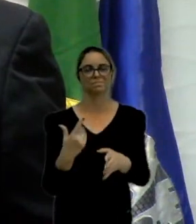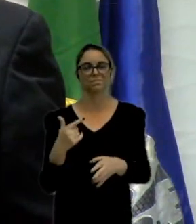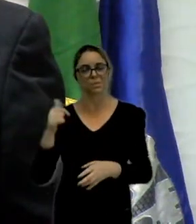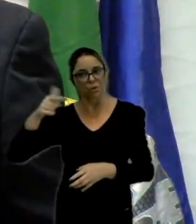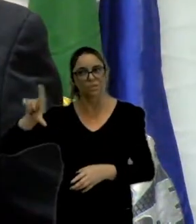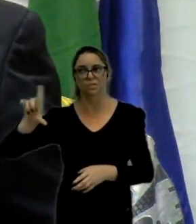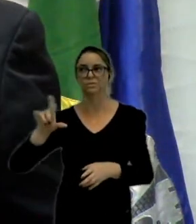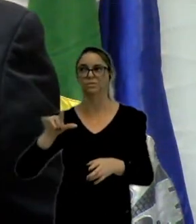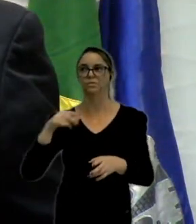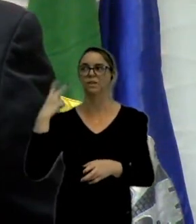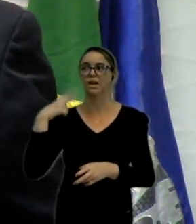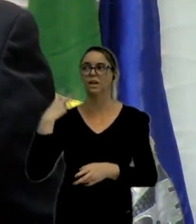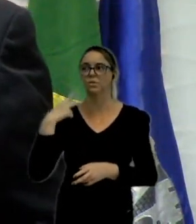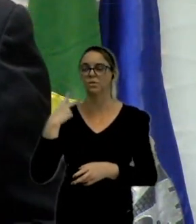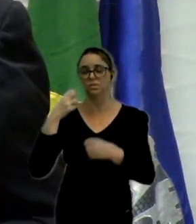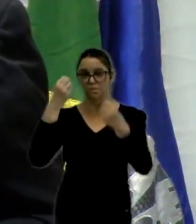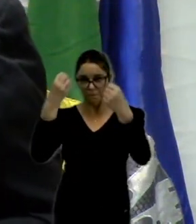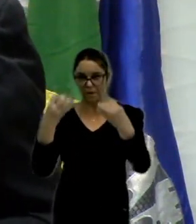outra coisa, vereador.